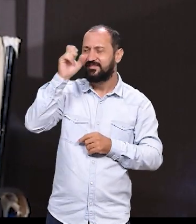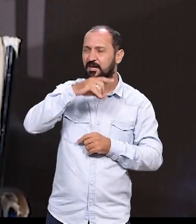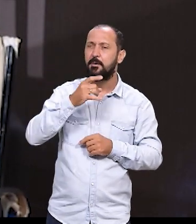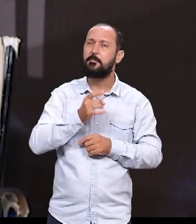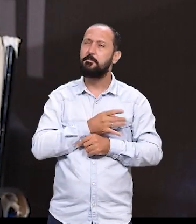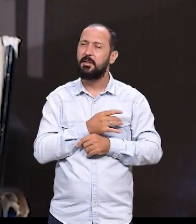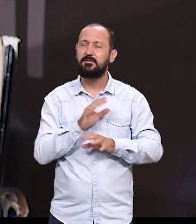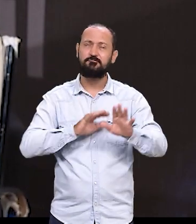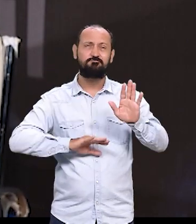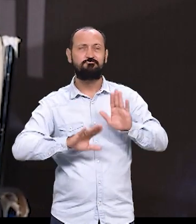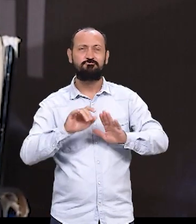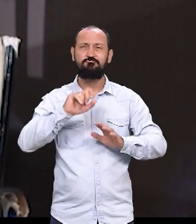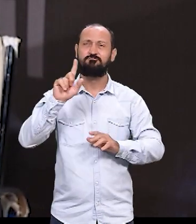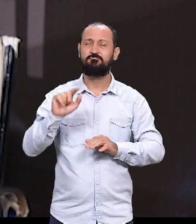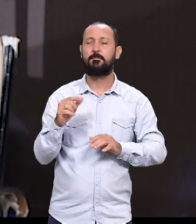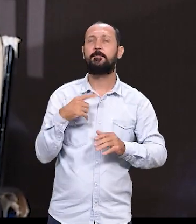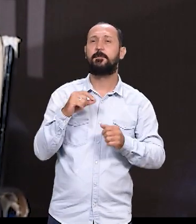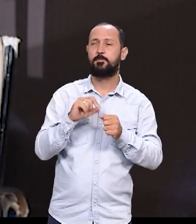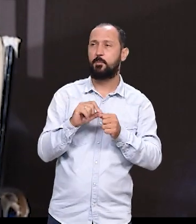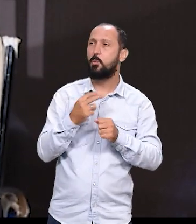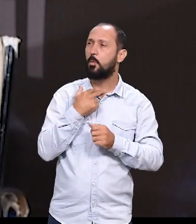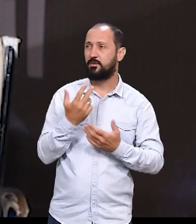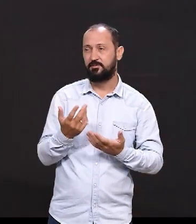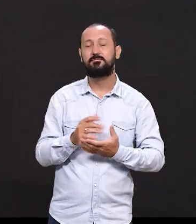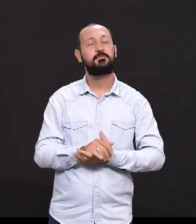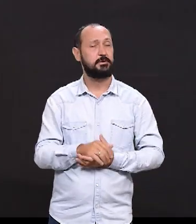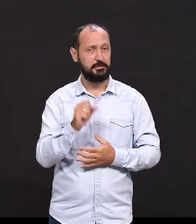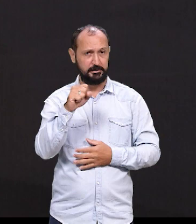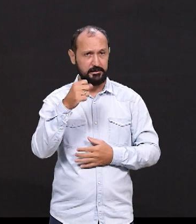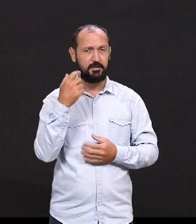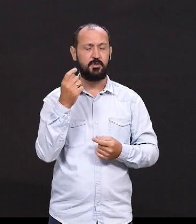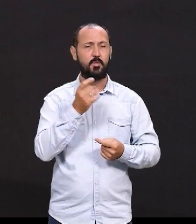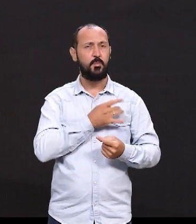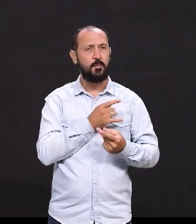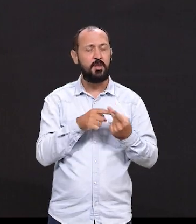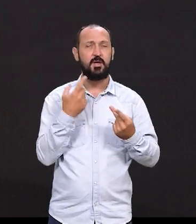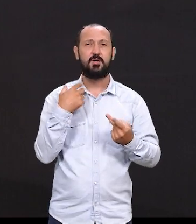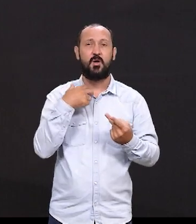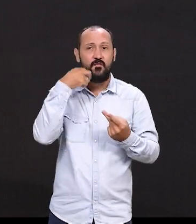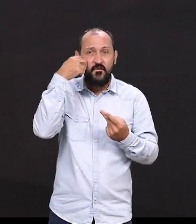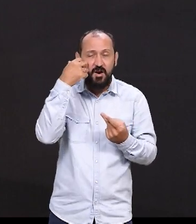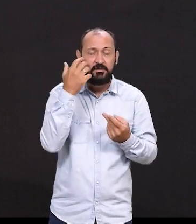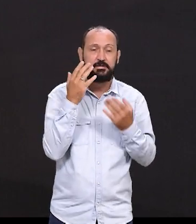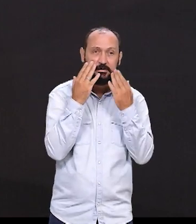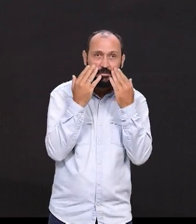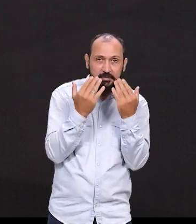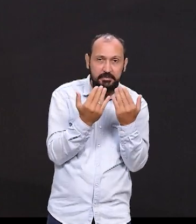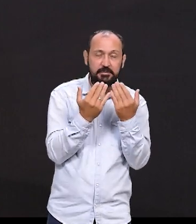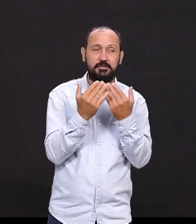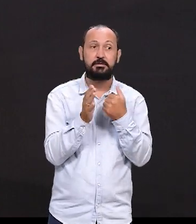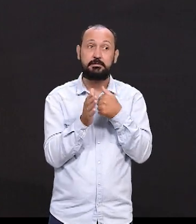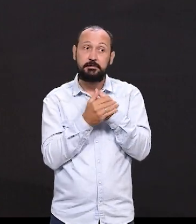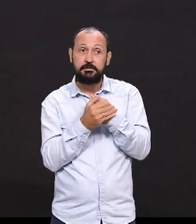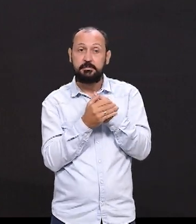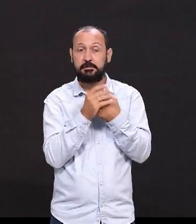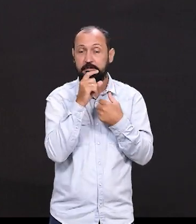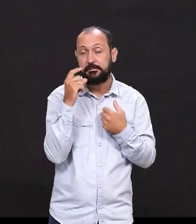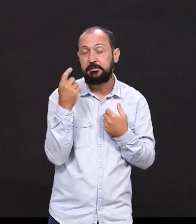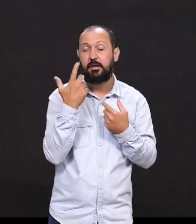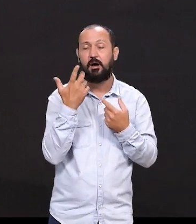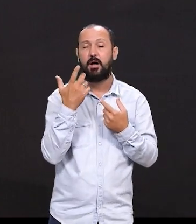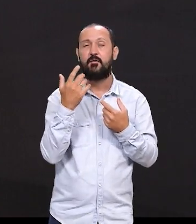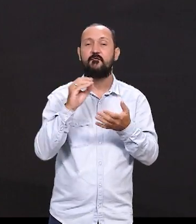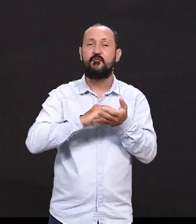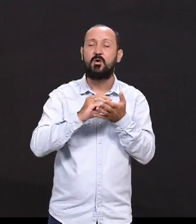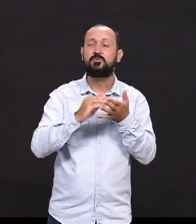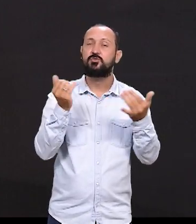mais né de medo e de receio e não pode acontecer isso exatamente eu acho que o medo o pudor a vergonha o Tabu eh